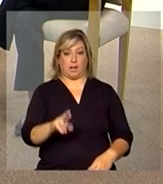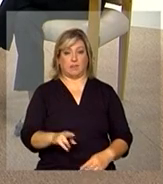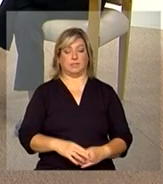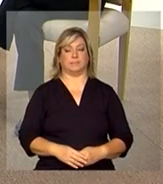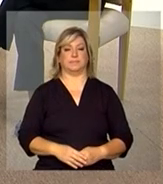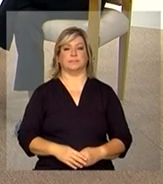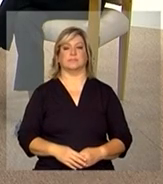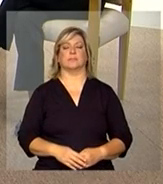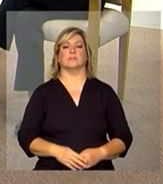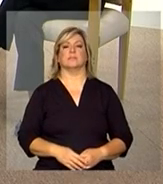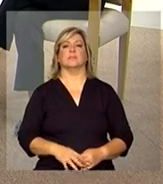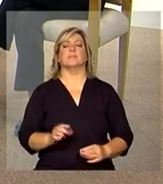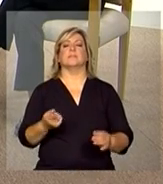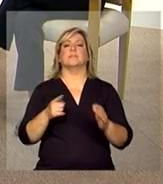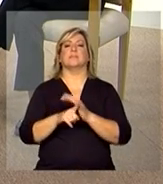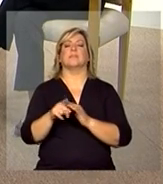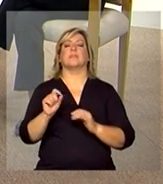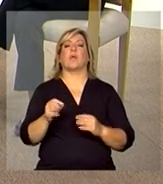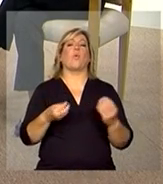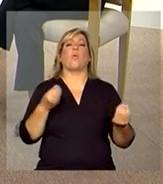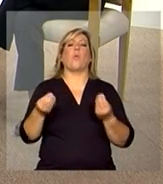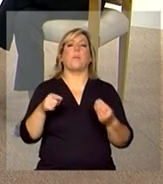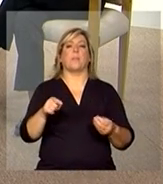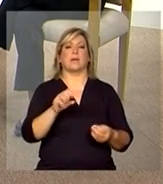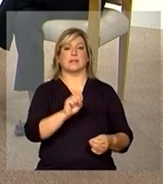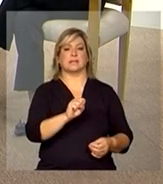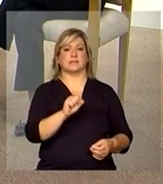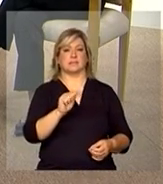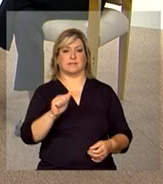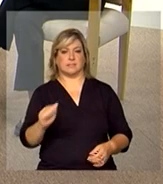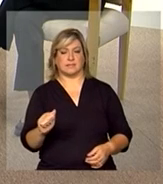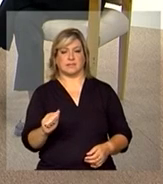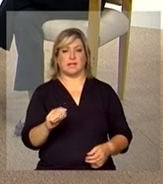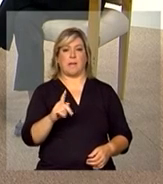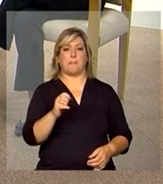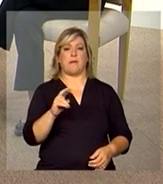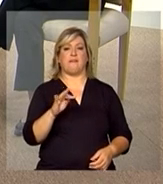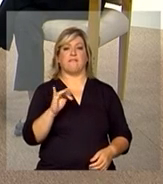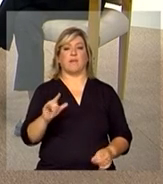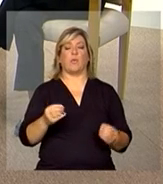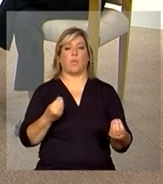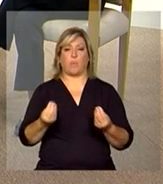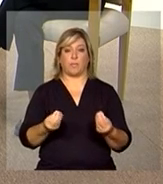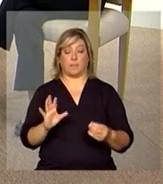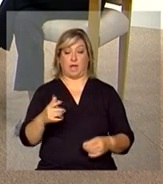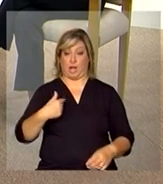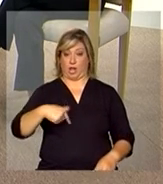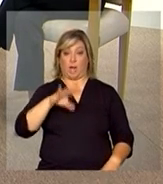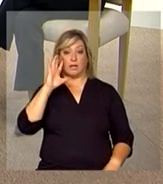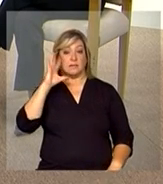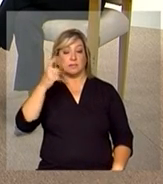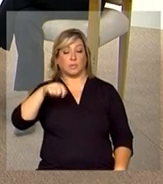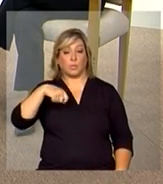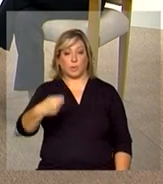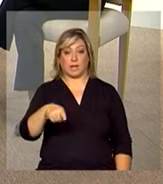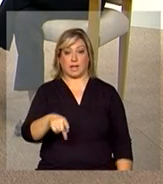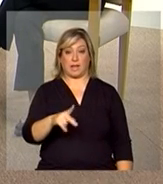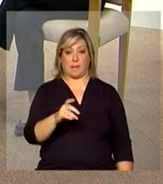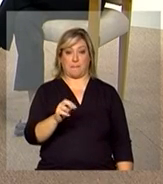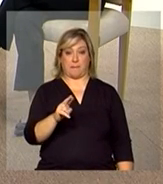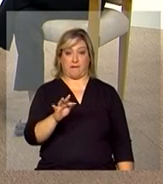o que que é o perfil do do saa como é que é perfil eh a gente definiu como perfil eh como um